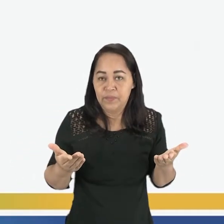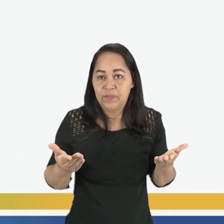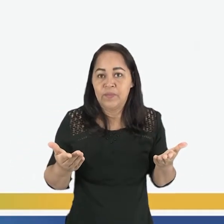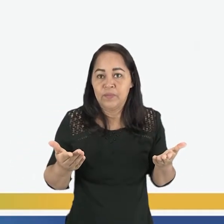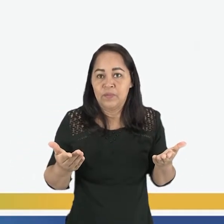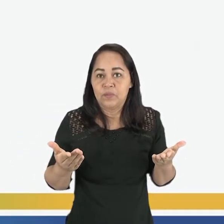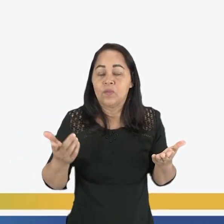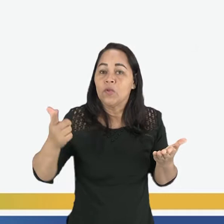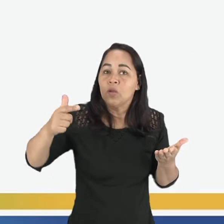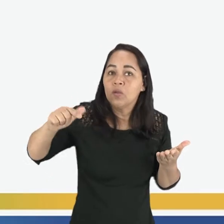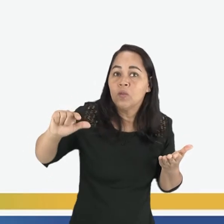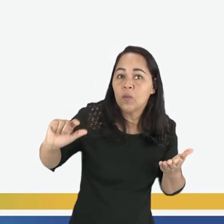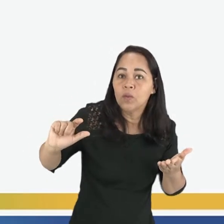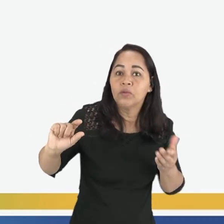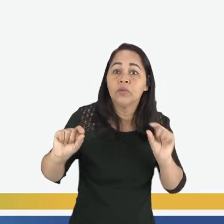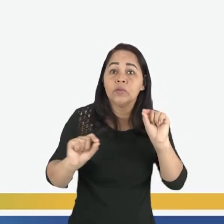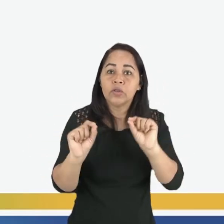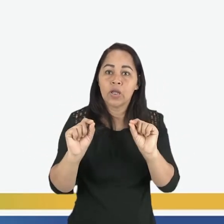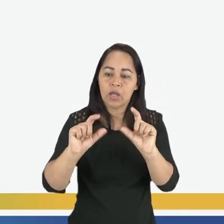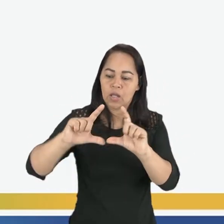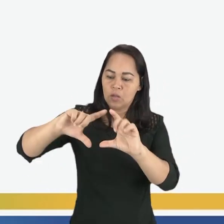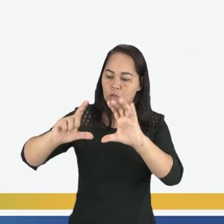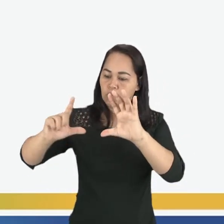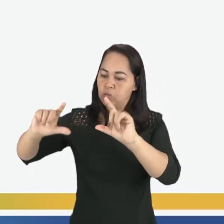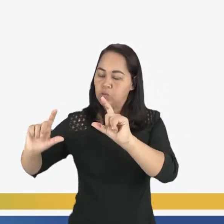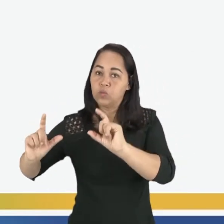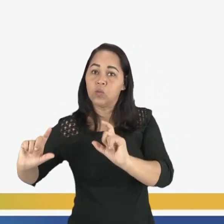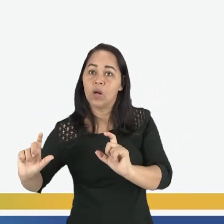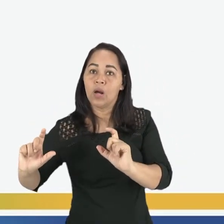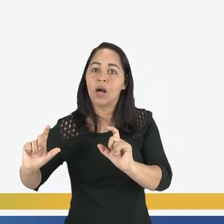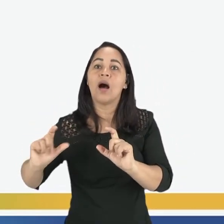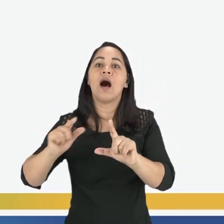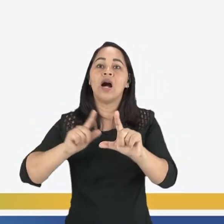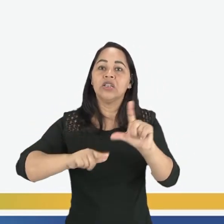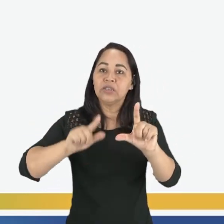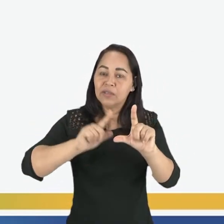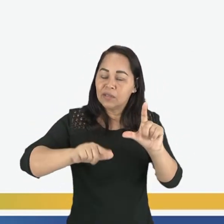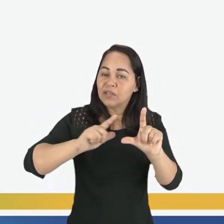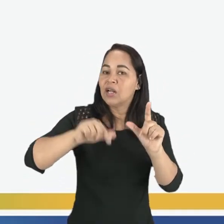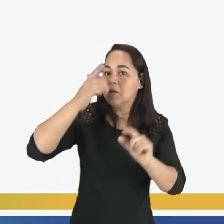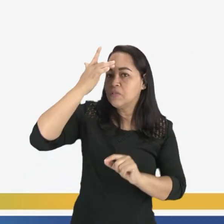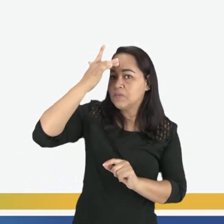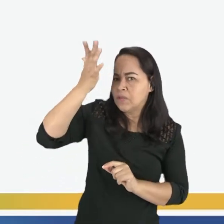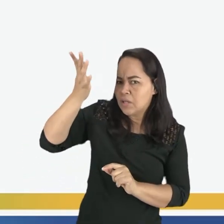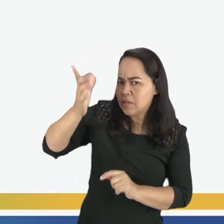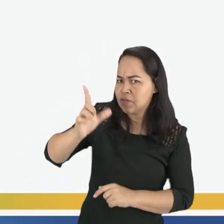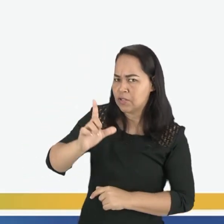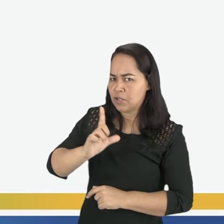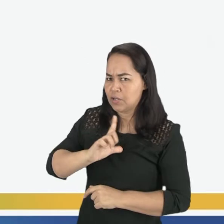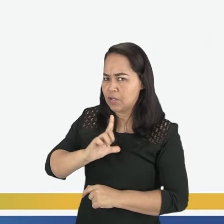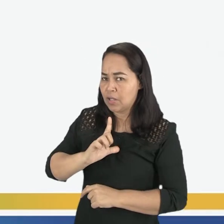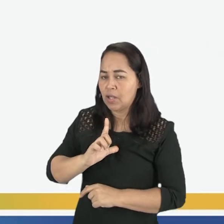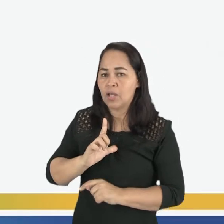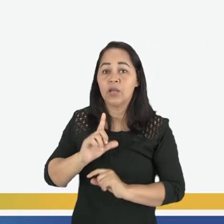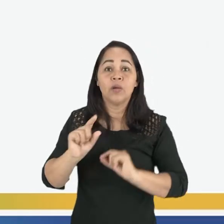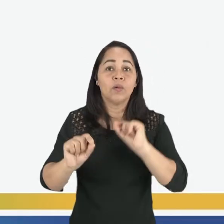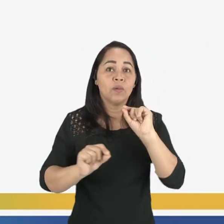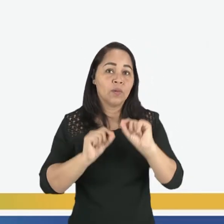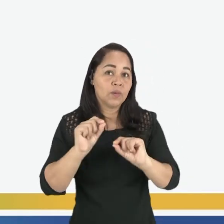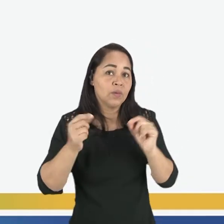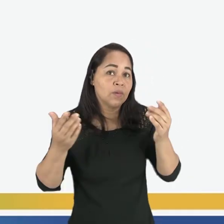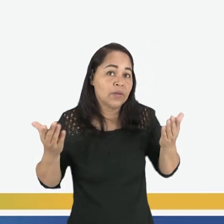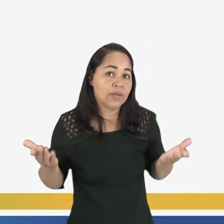mais cursivo, ou seja, mais fácil de traçar. Existe ainda um estilo mais popular, o